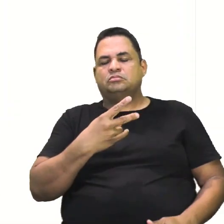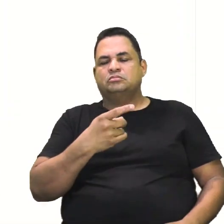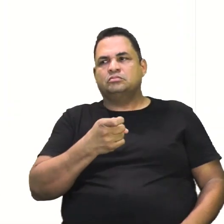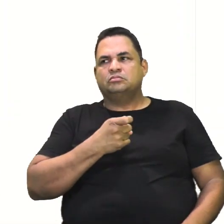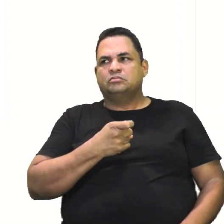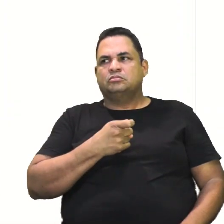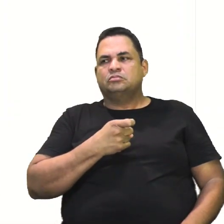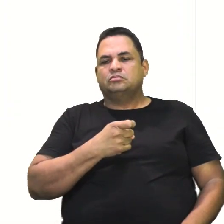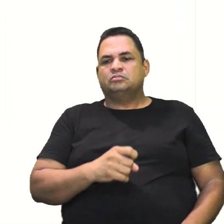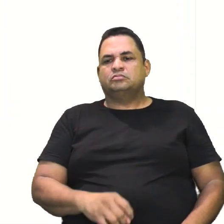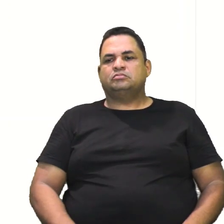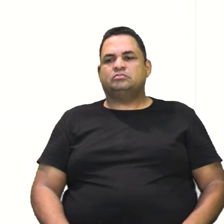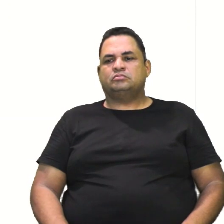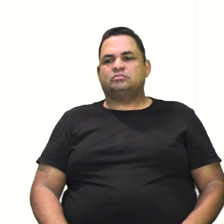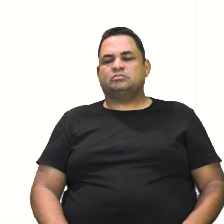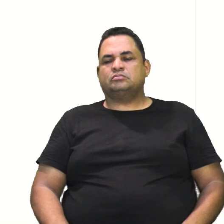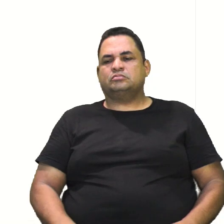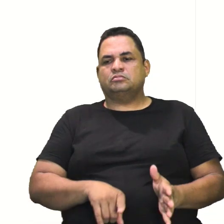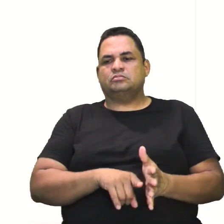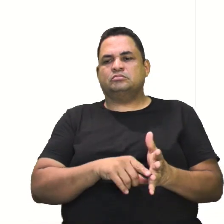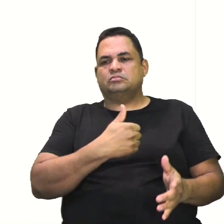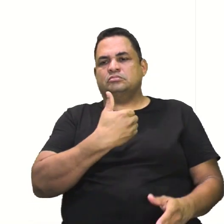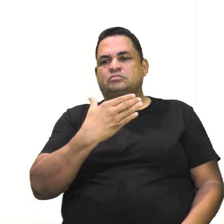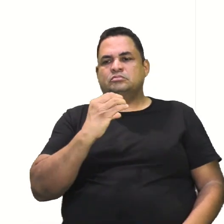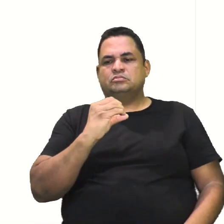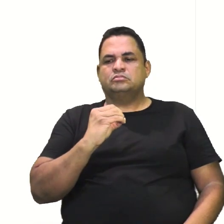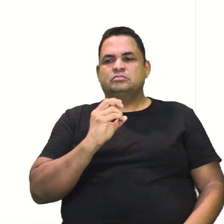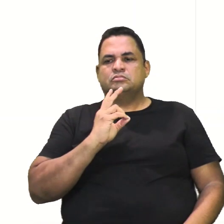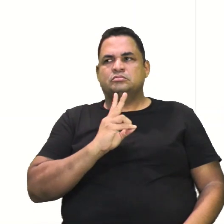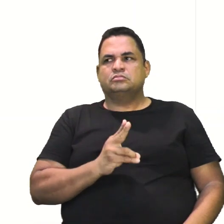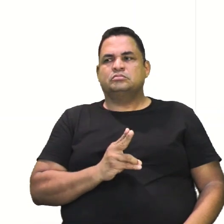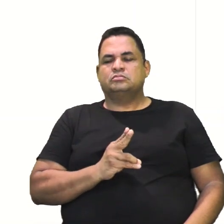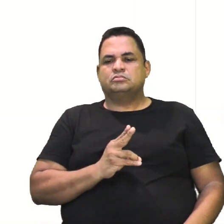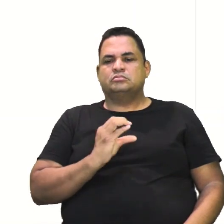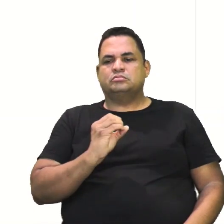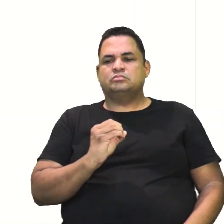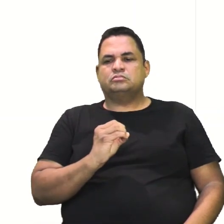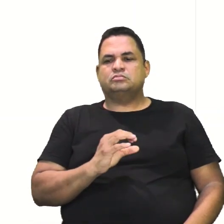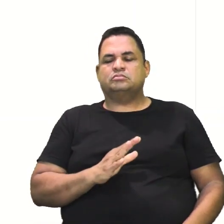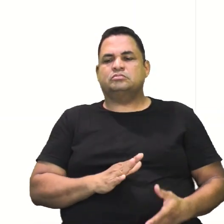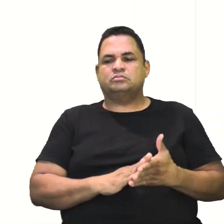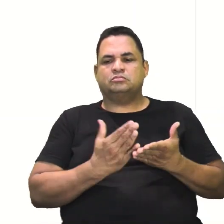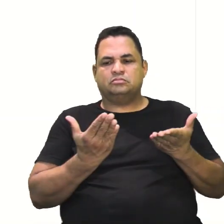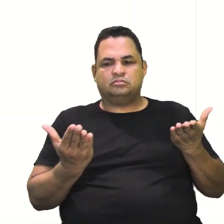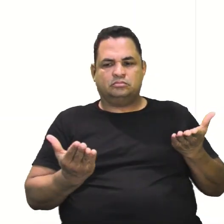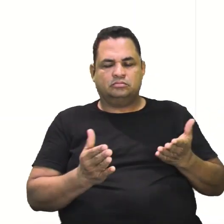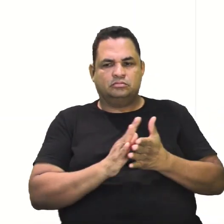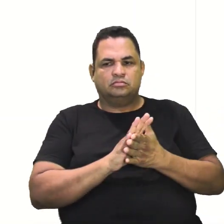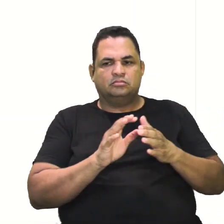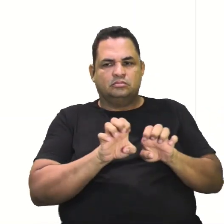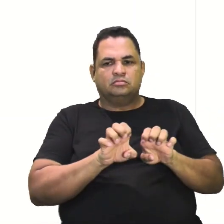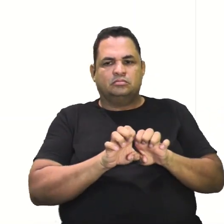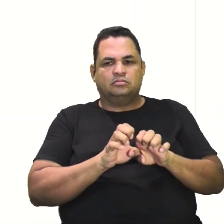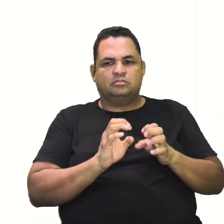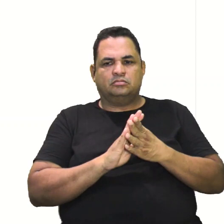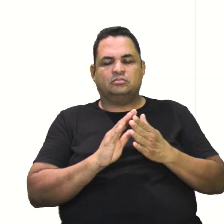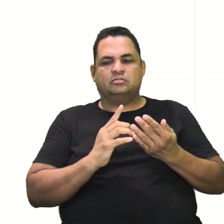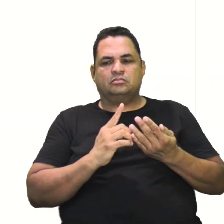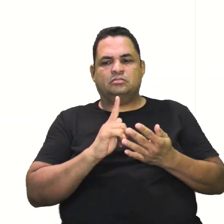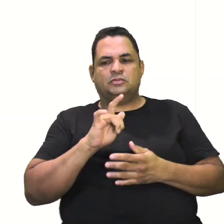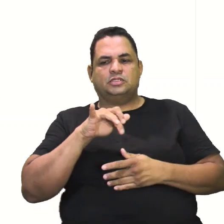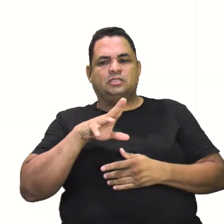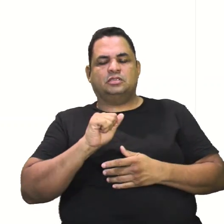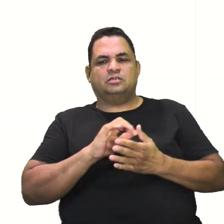2x, eu devo 8 e devo 2. Deve 10. Devo 10 igual a 0. Essa é a equação geral da reta